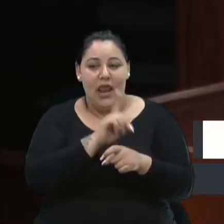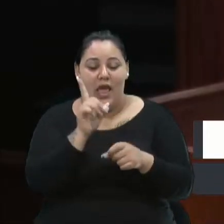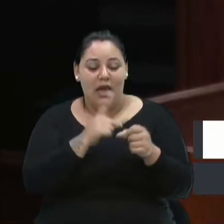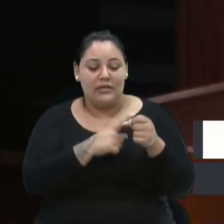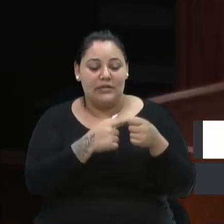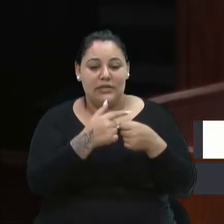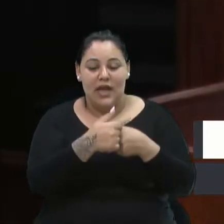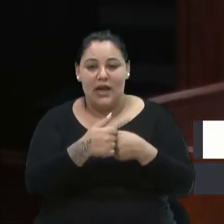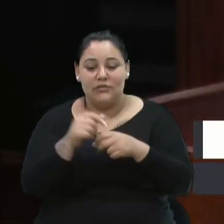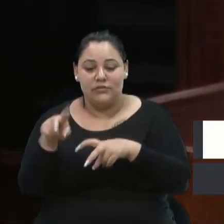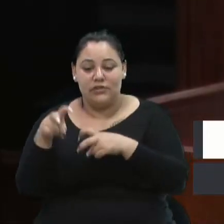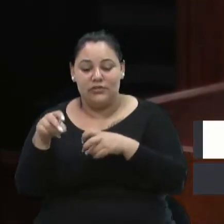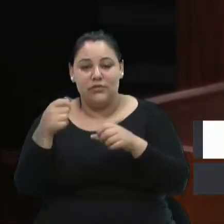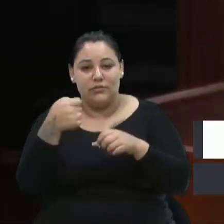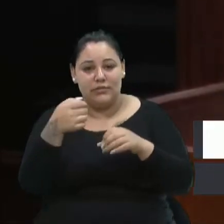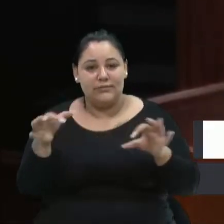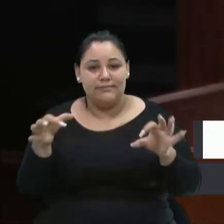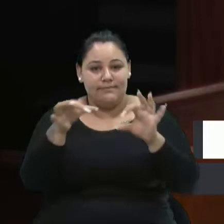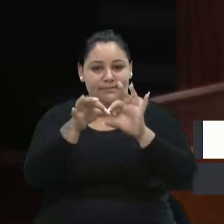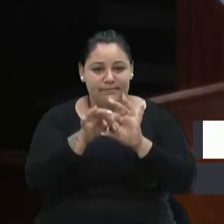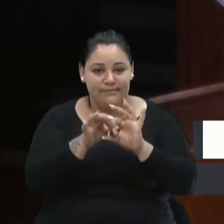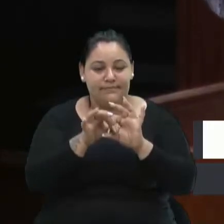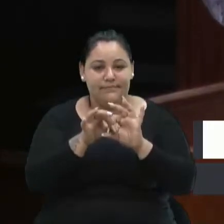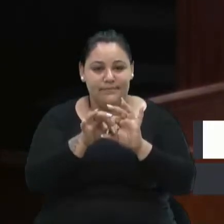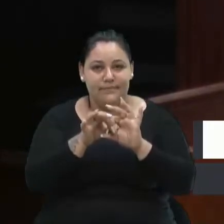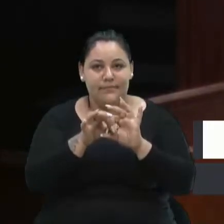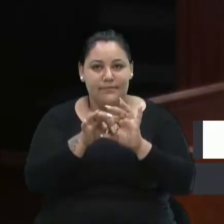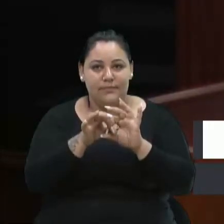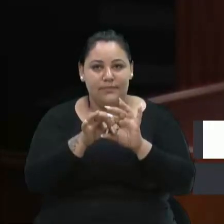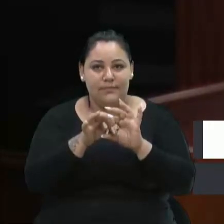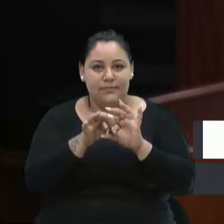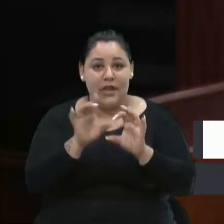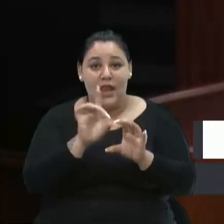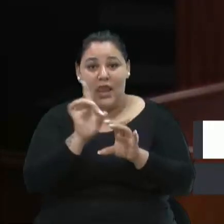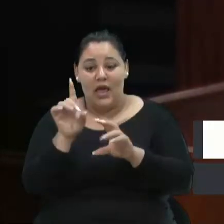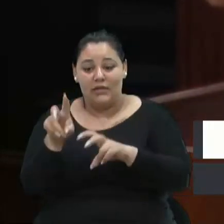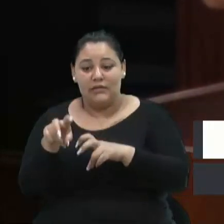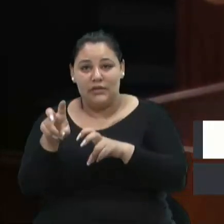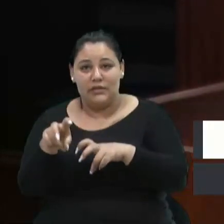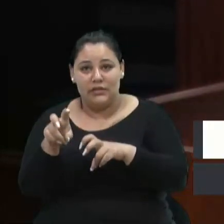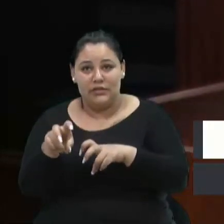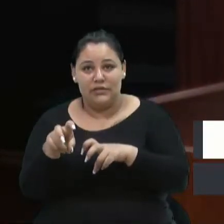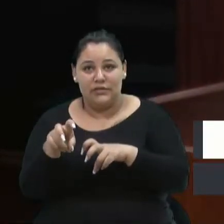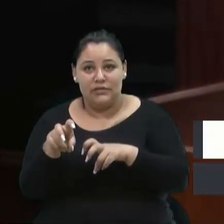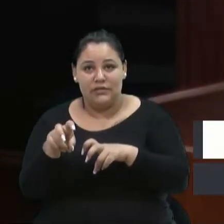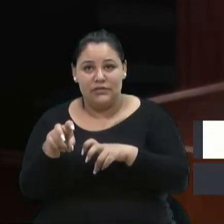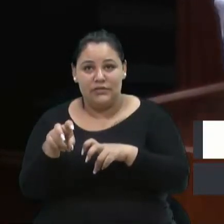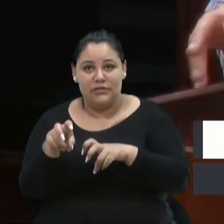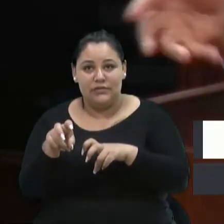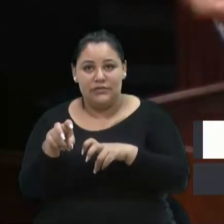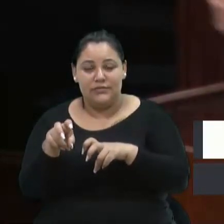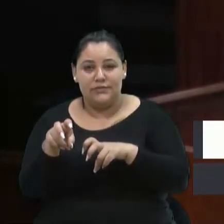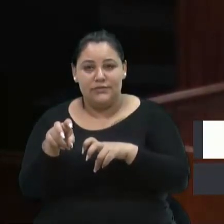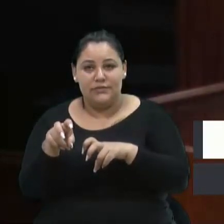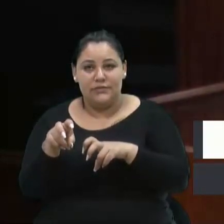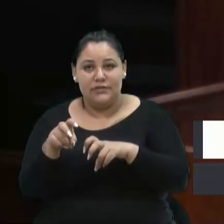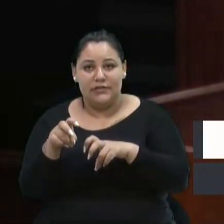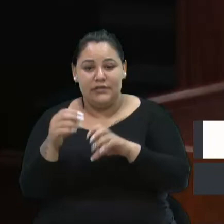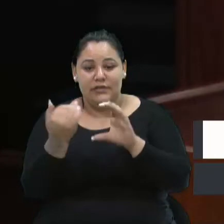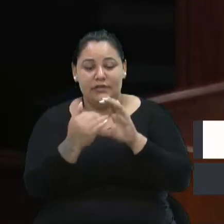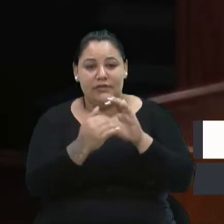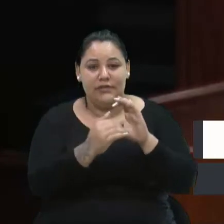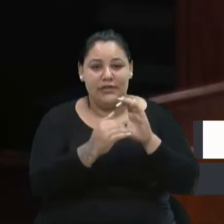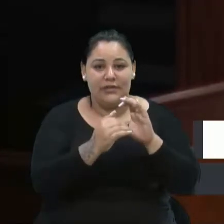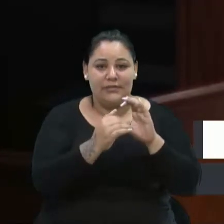do outro. Quando lá no interior vai mal, logo a dona de casa vai no supermercado, não encontra mais